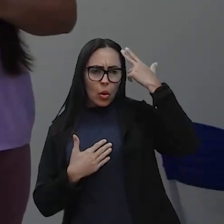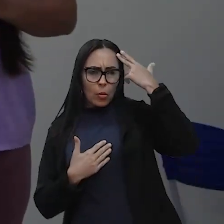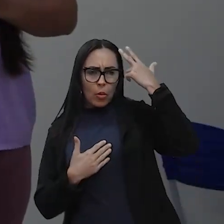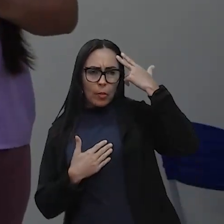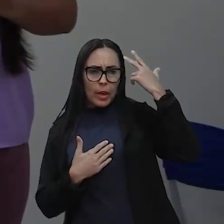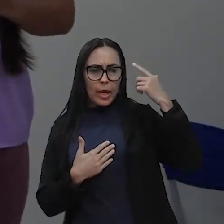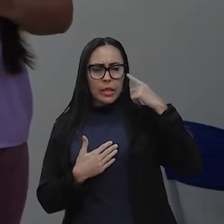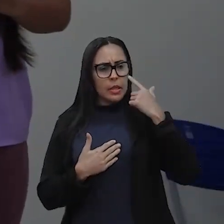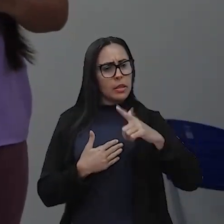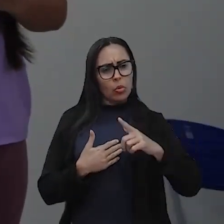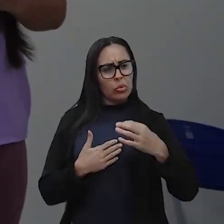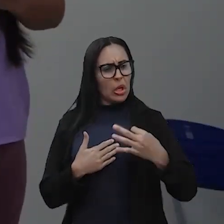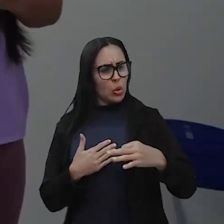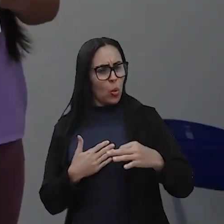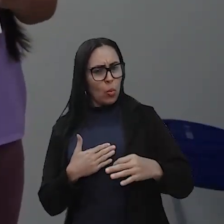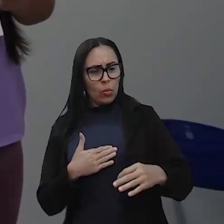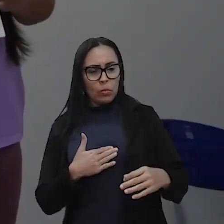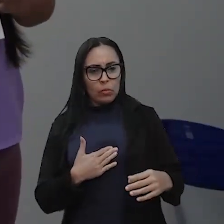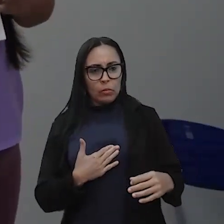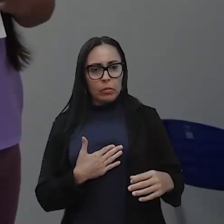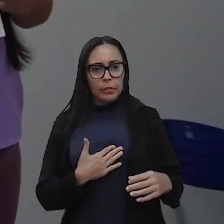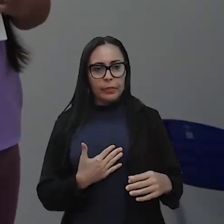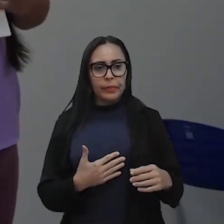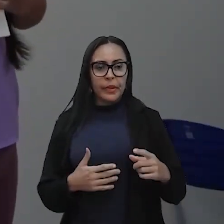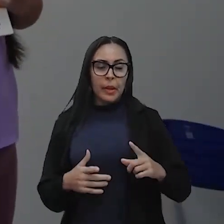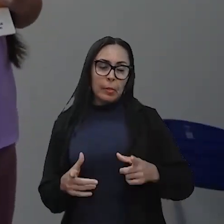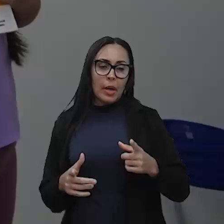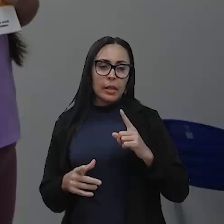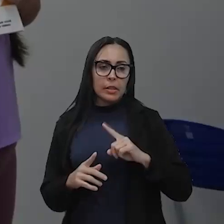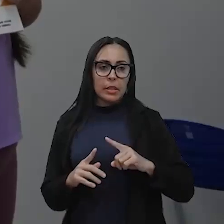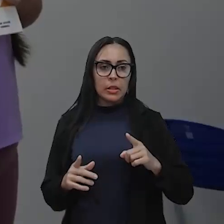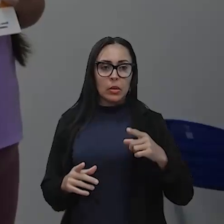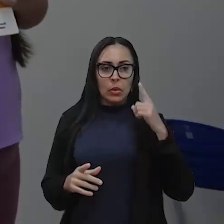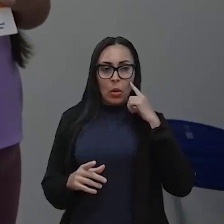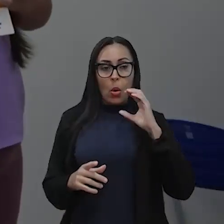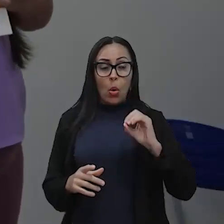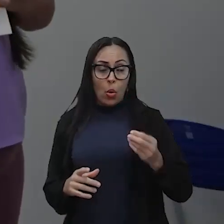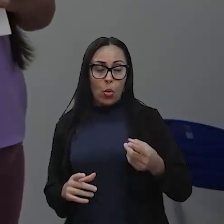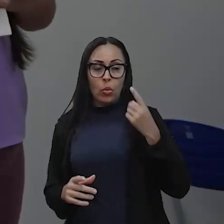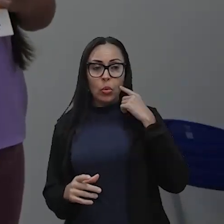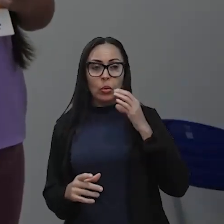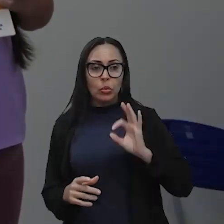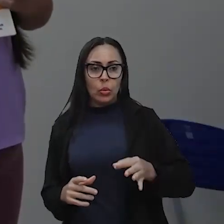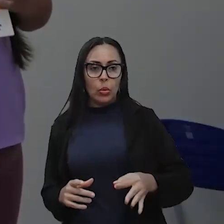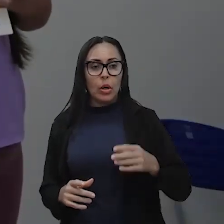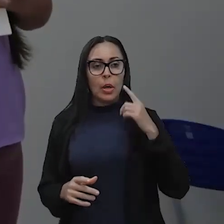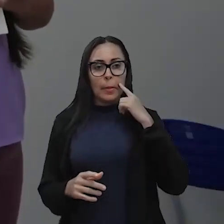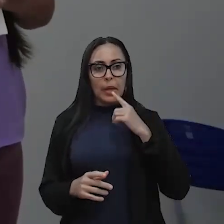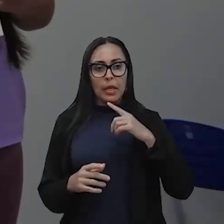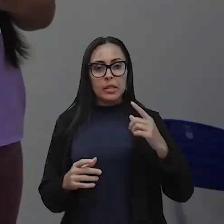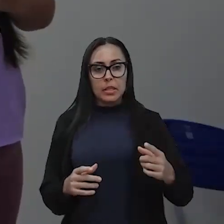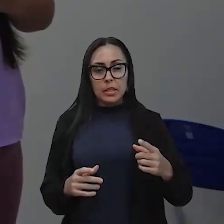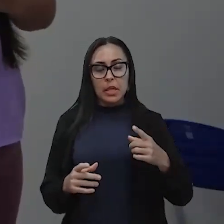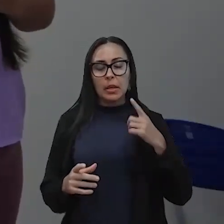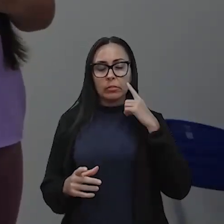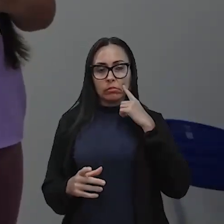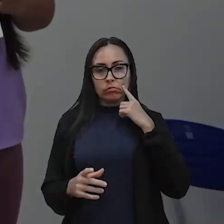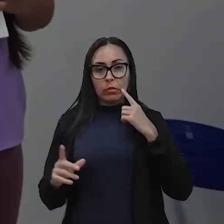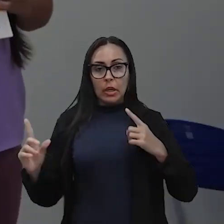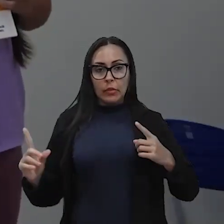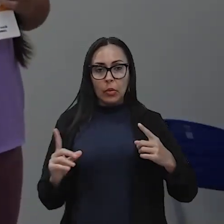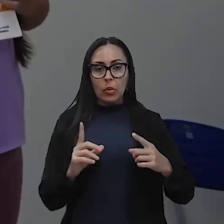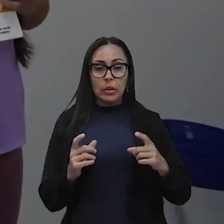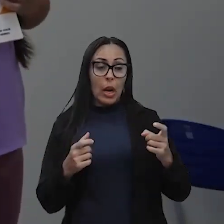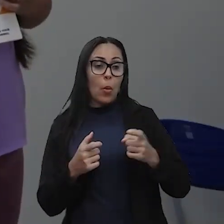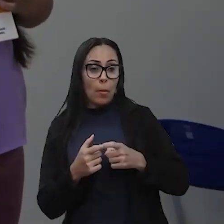nódulo desse, tiver sem dor ou com dor, tem que procurar um especialista para minimamente fazer um exame clínico